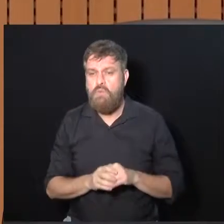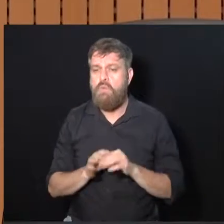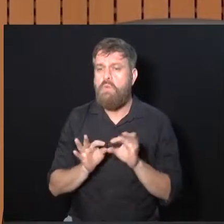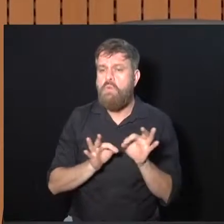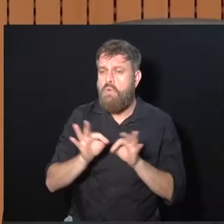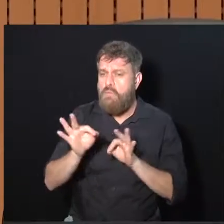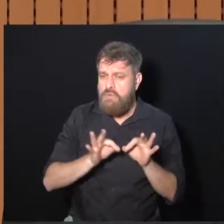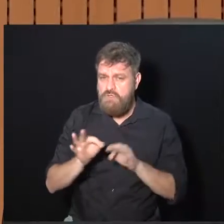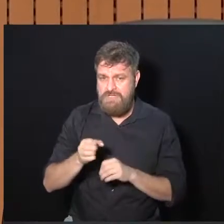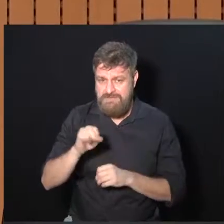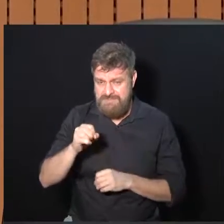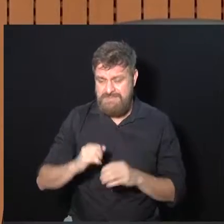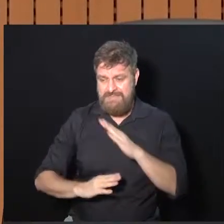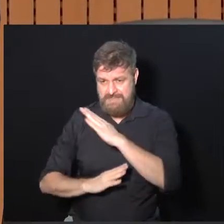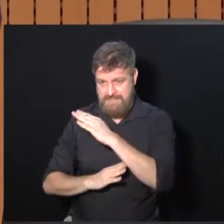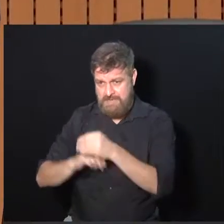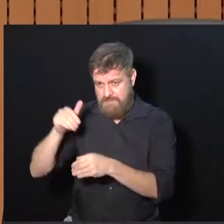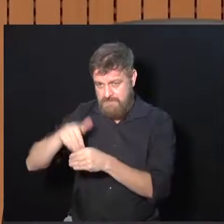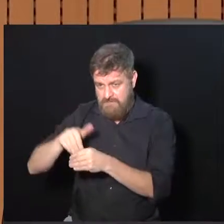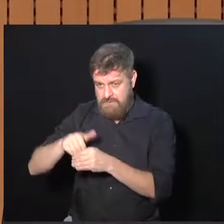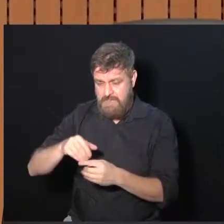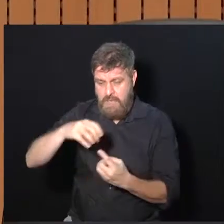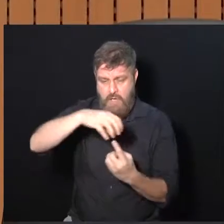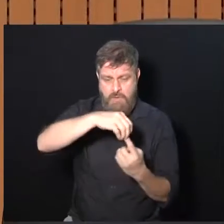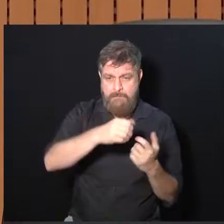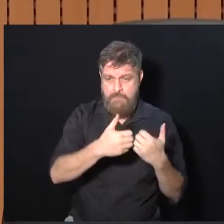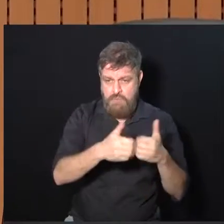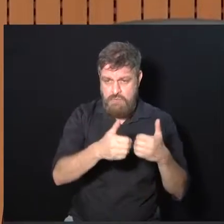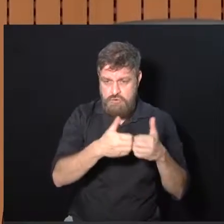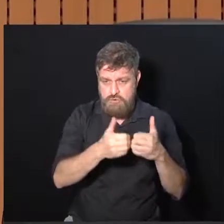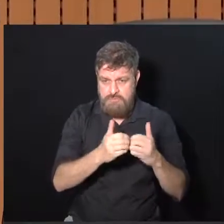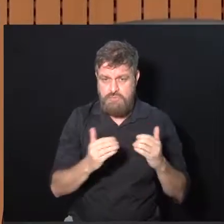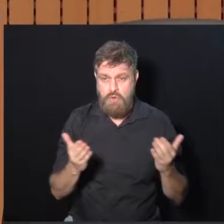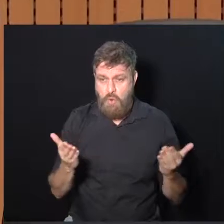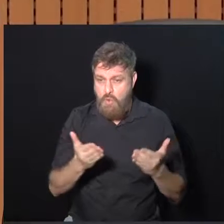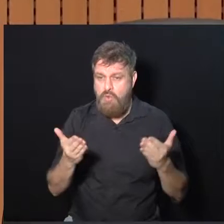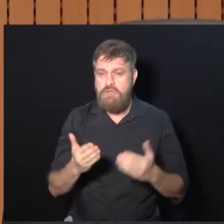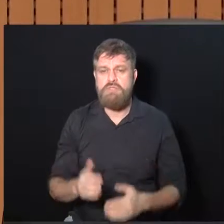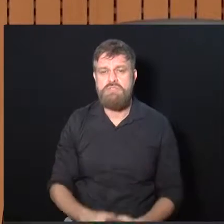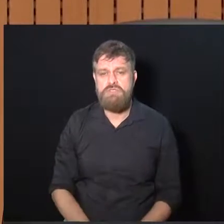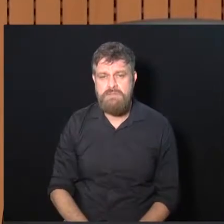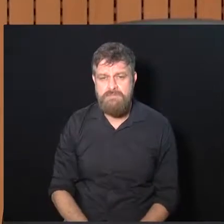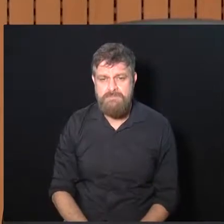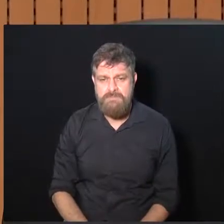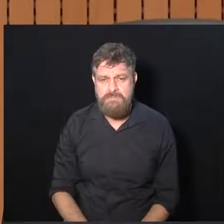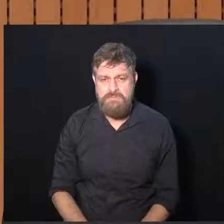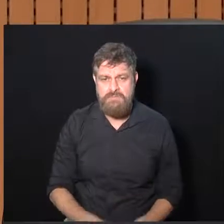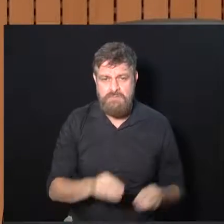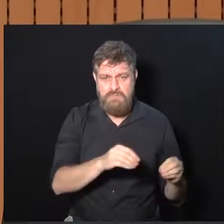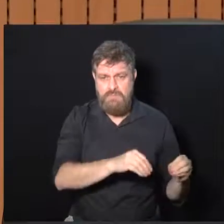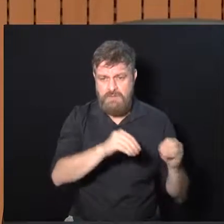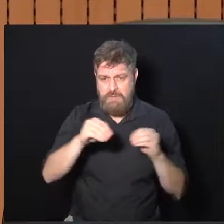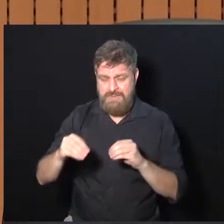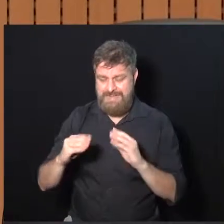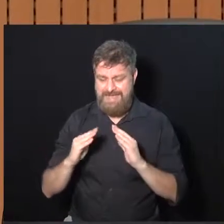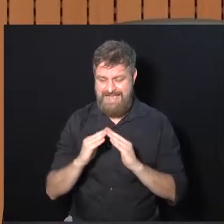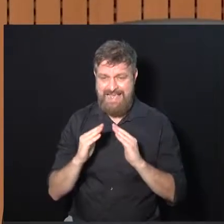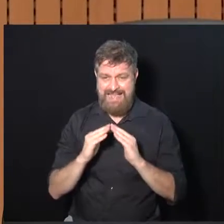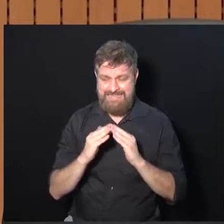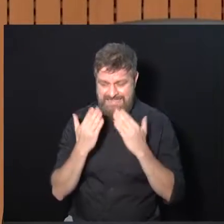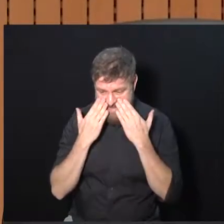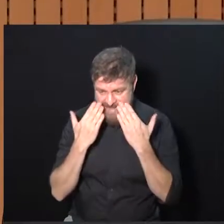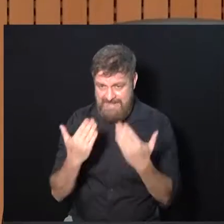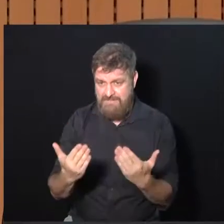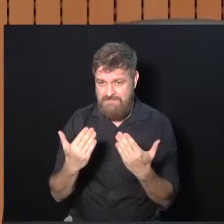se aprovado na casa, os pontos de ônibus, então, hoje, seriam instalados em frente a residências ou comércios,